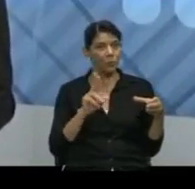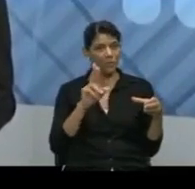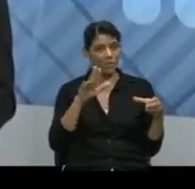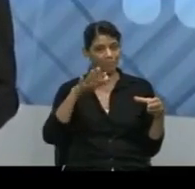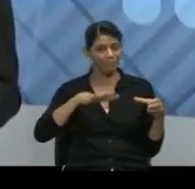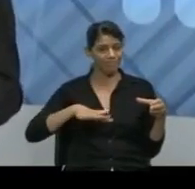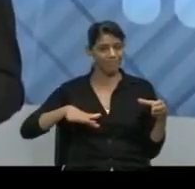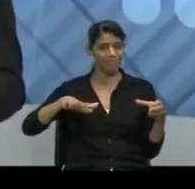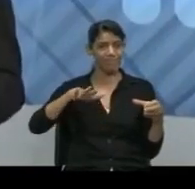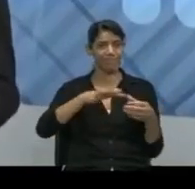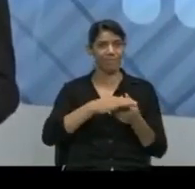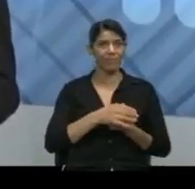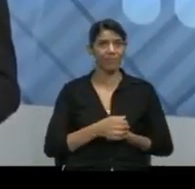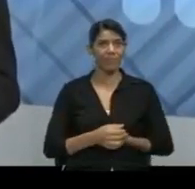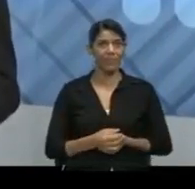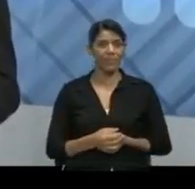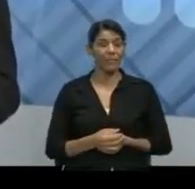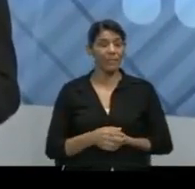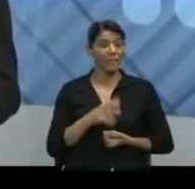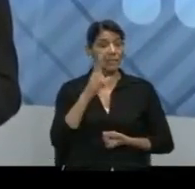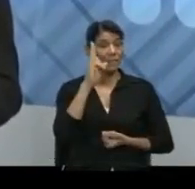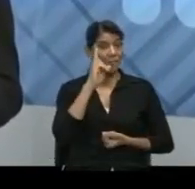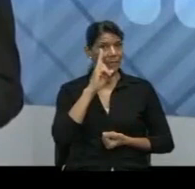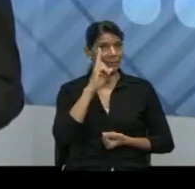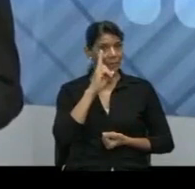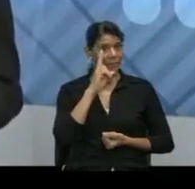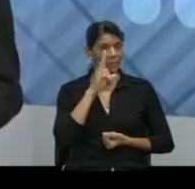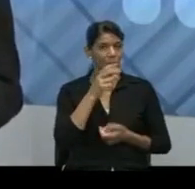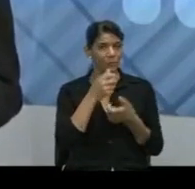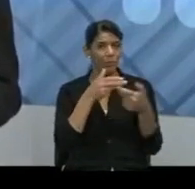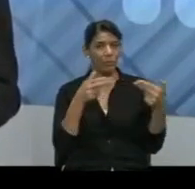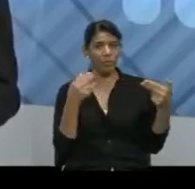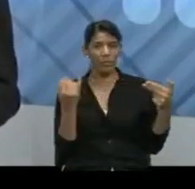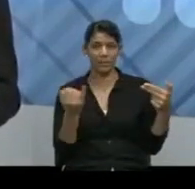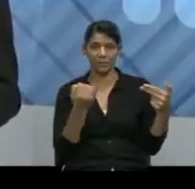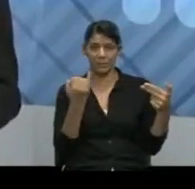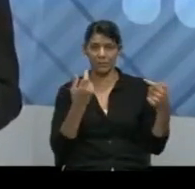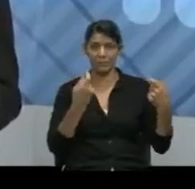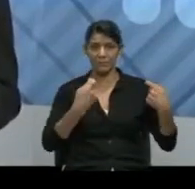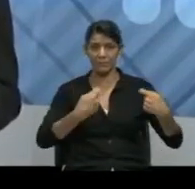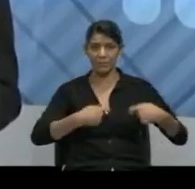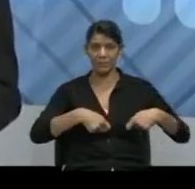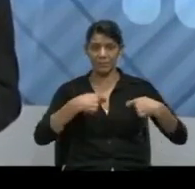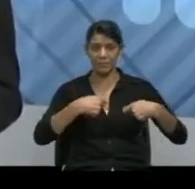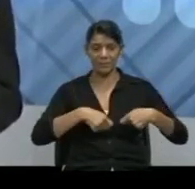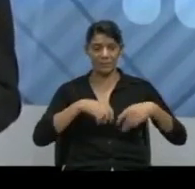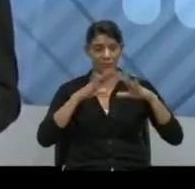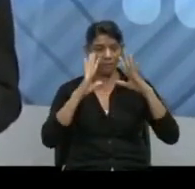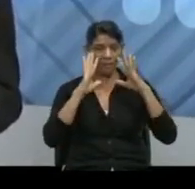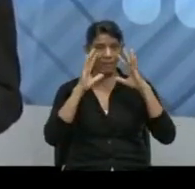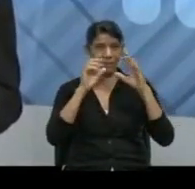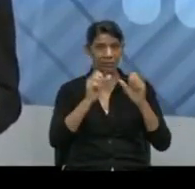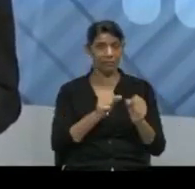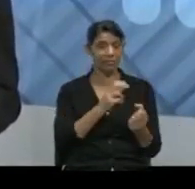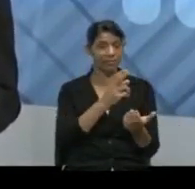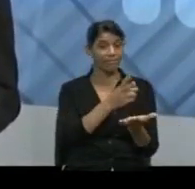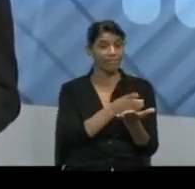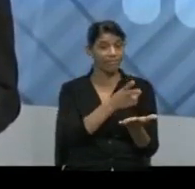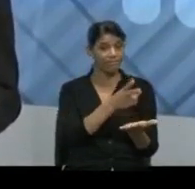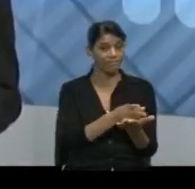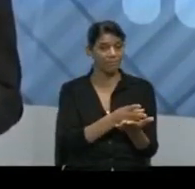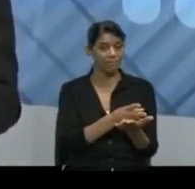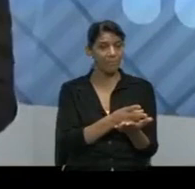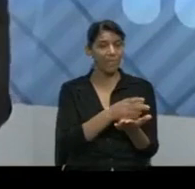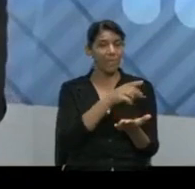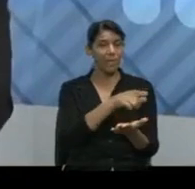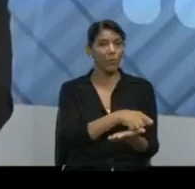bem? Então, relembrando os pontos importantes que a gente tem que se atentar. Sempre pegar um eixo,